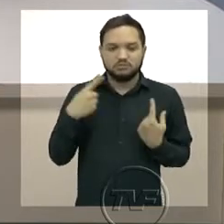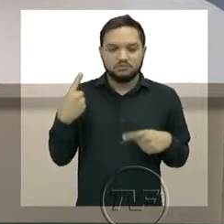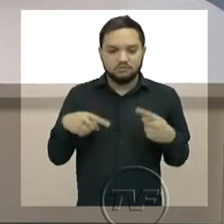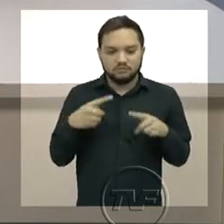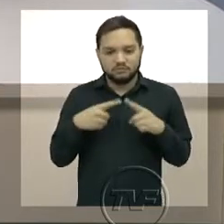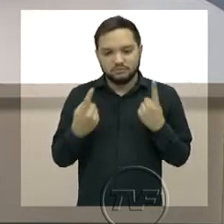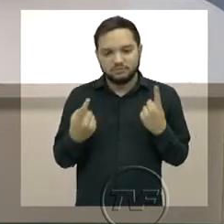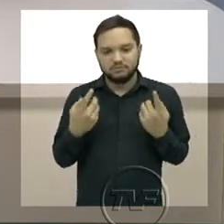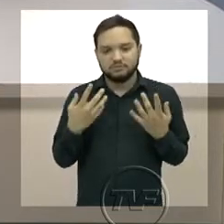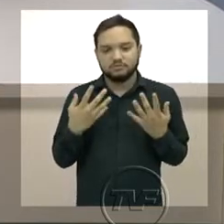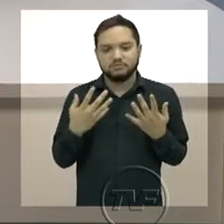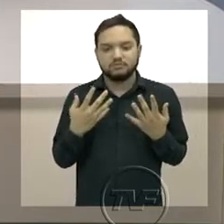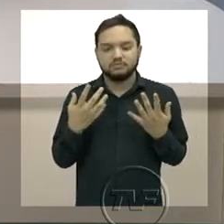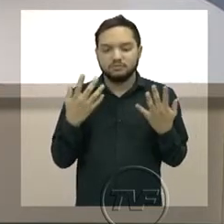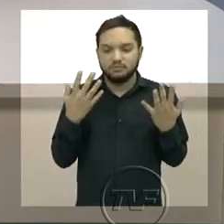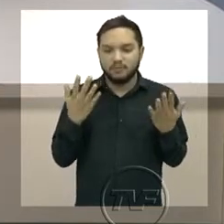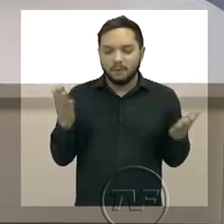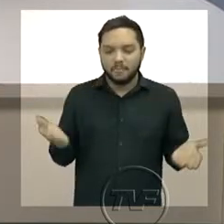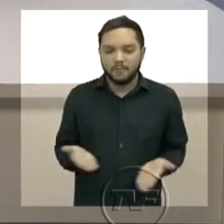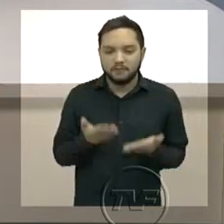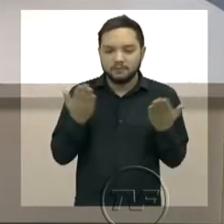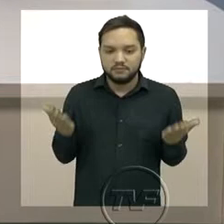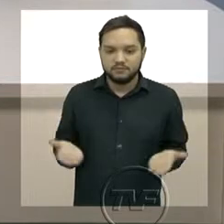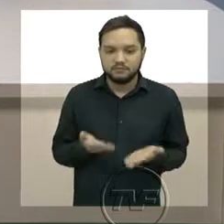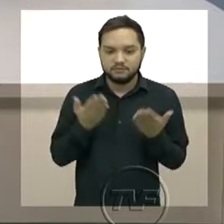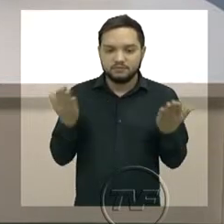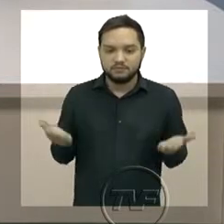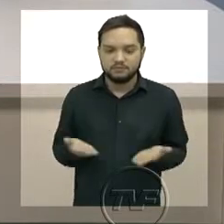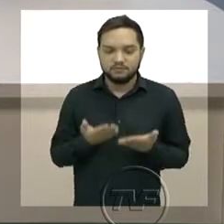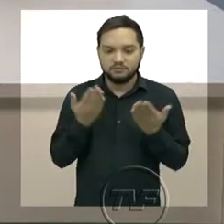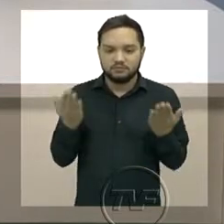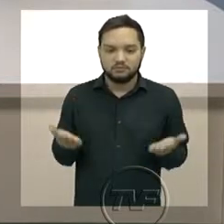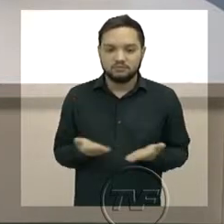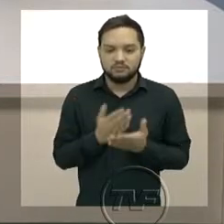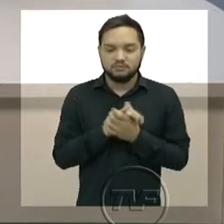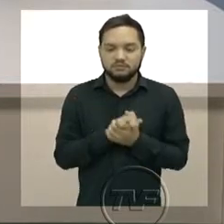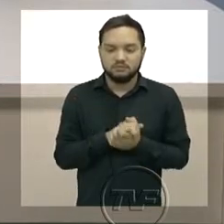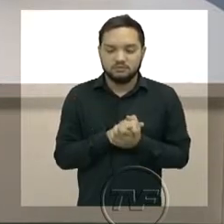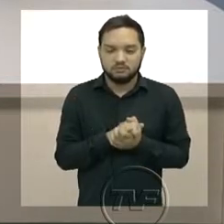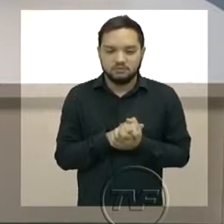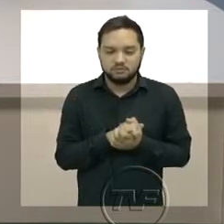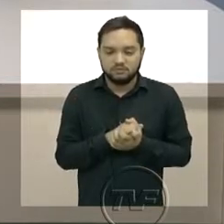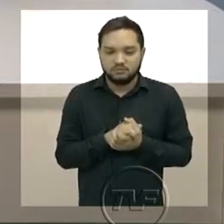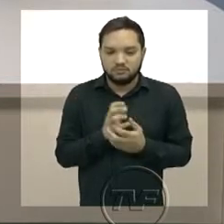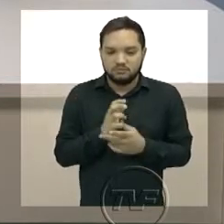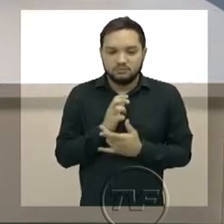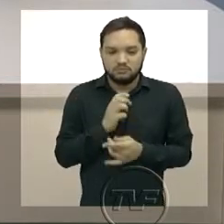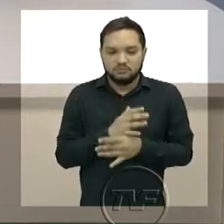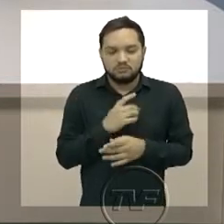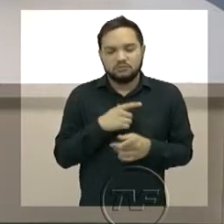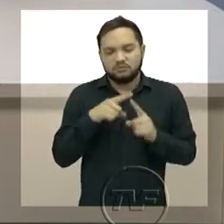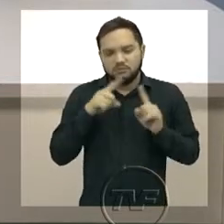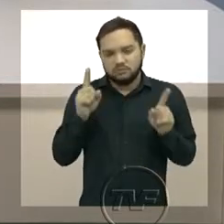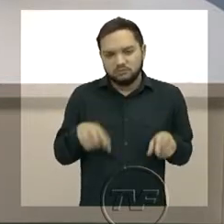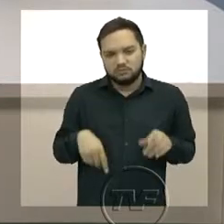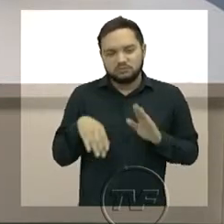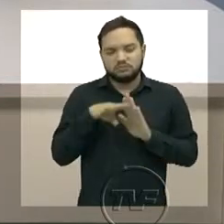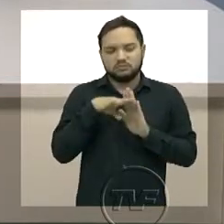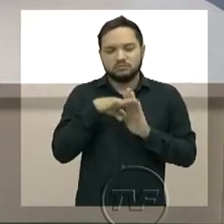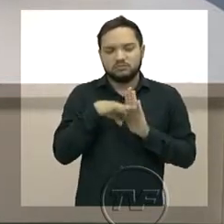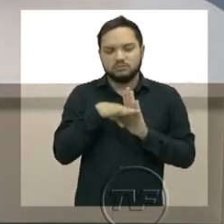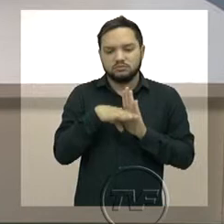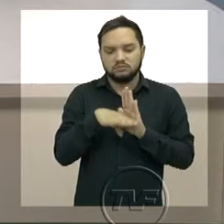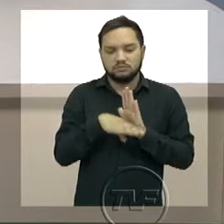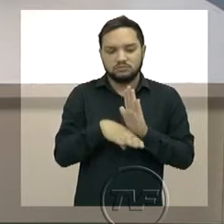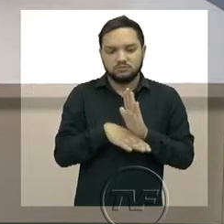estar articulando a cidade na gestão por meio de várias ações de articulação,